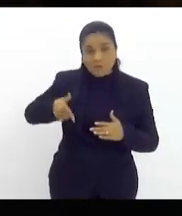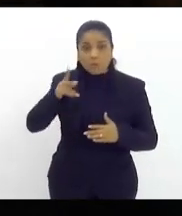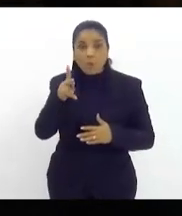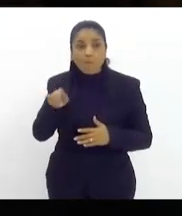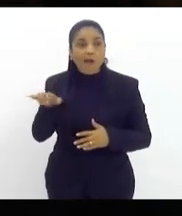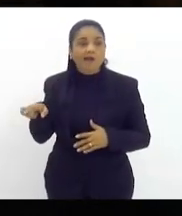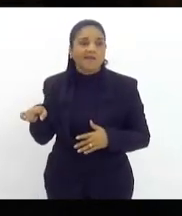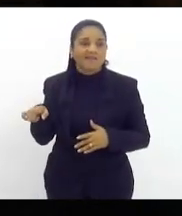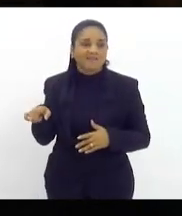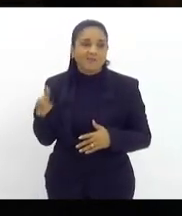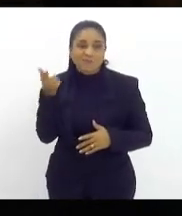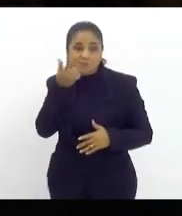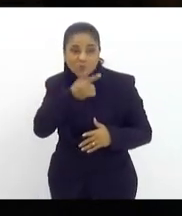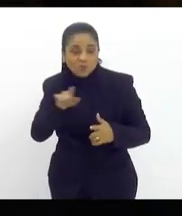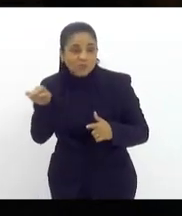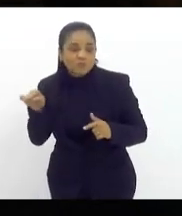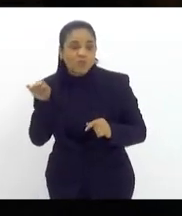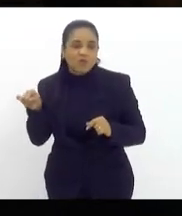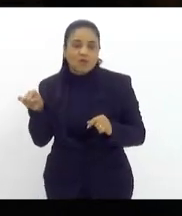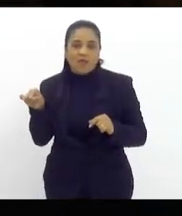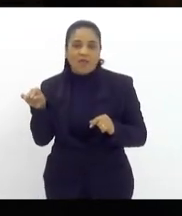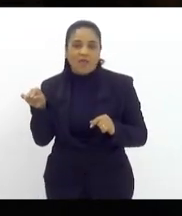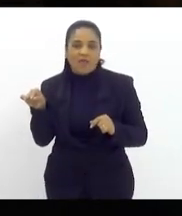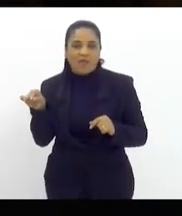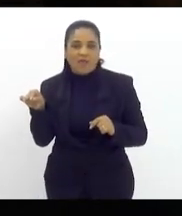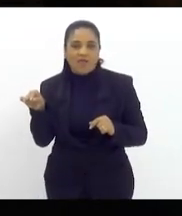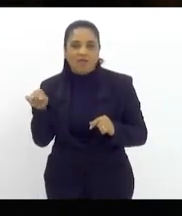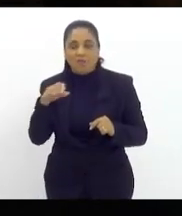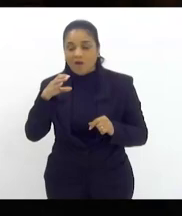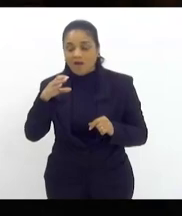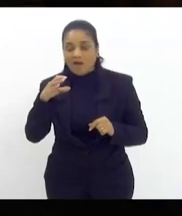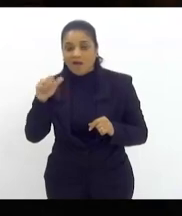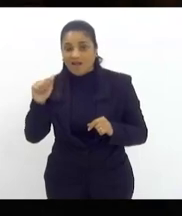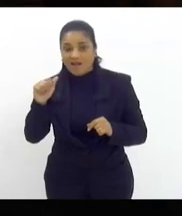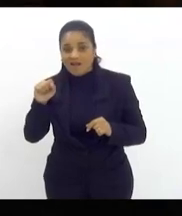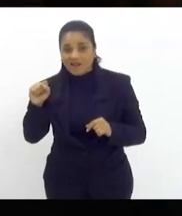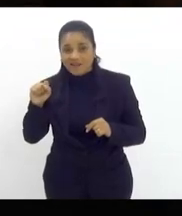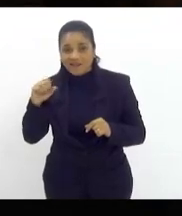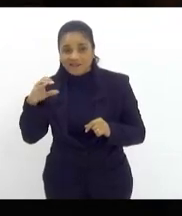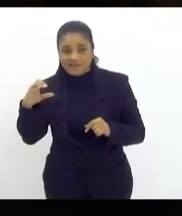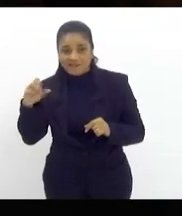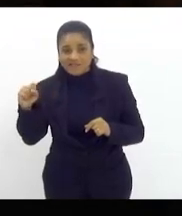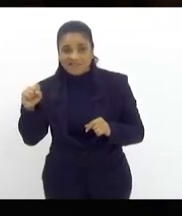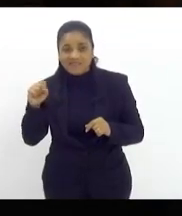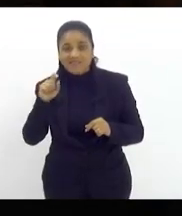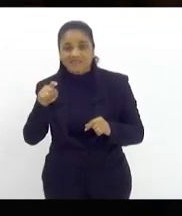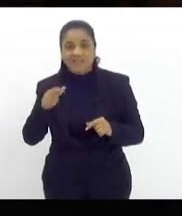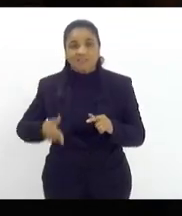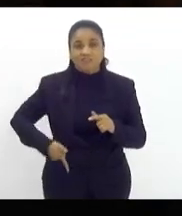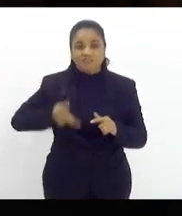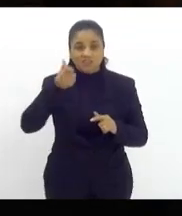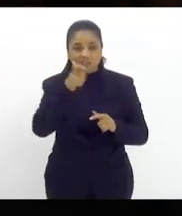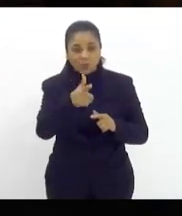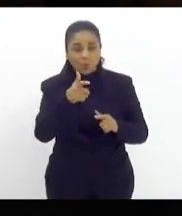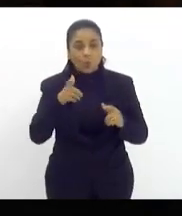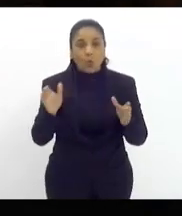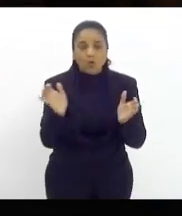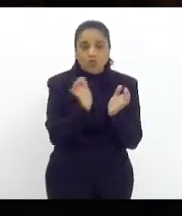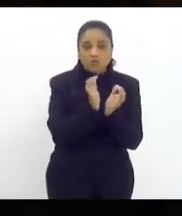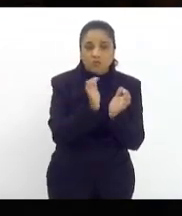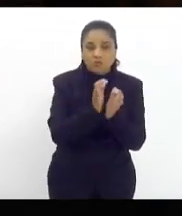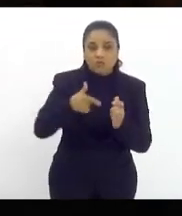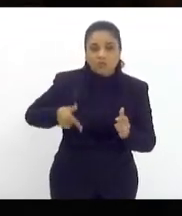que conseguiu uma arma também com os caques sabe o que é caque? caçador atirador colecionador